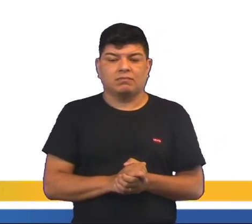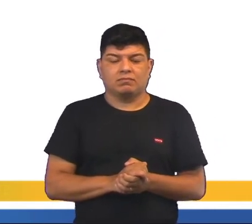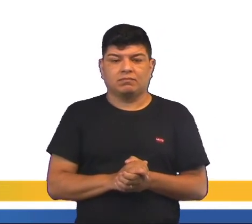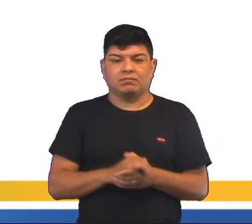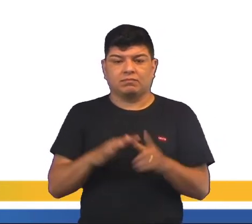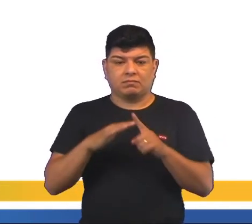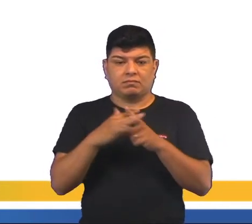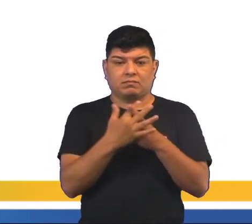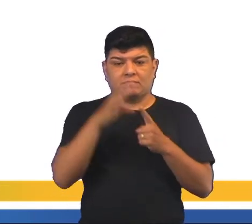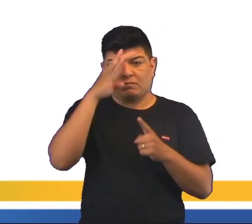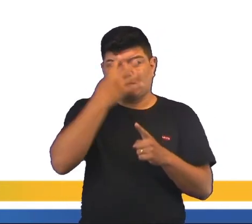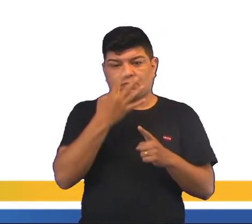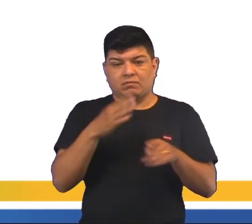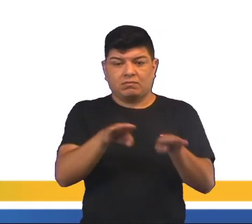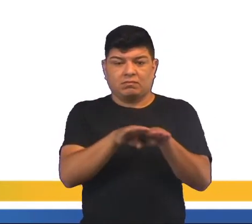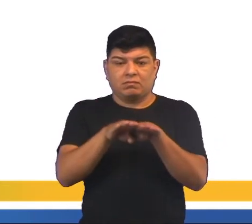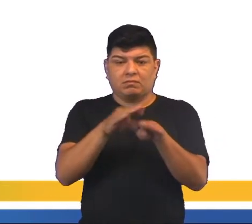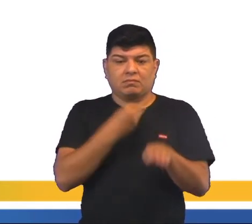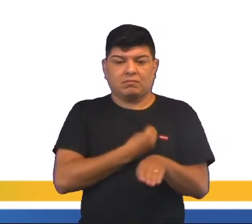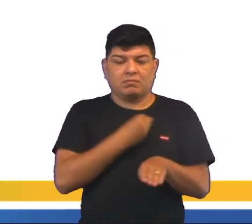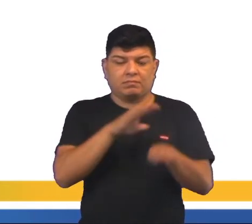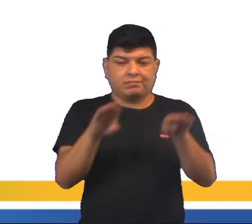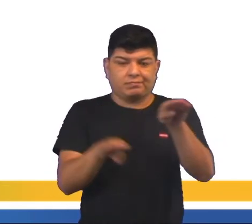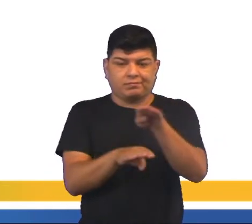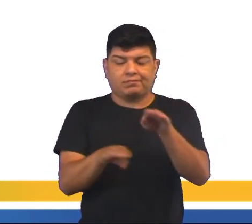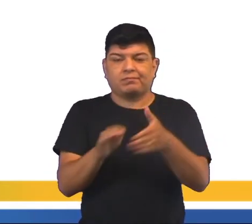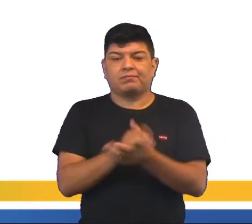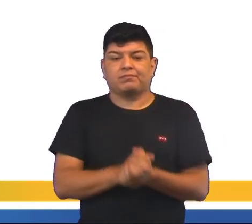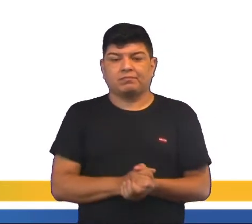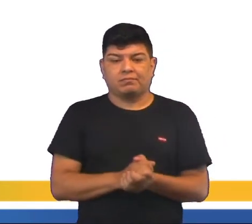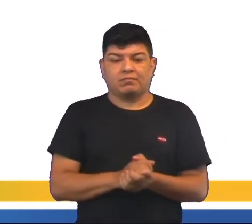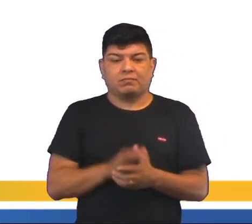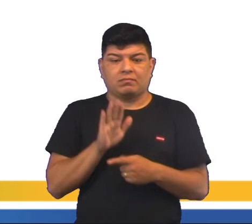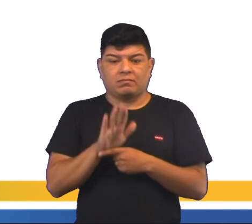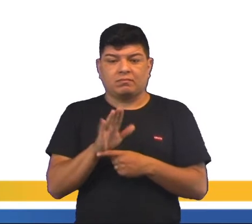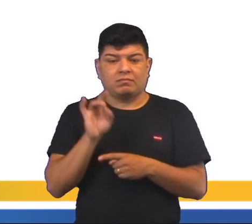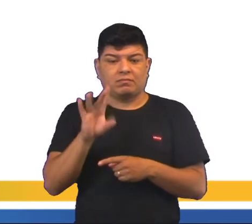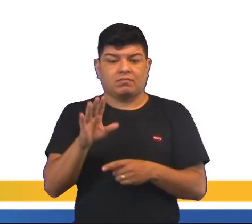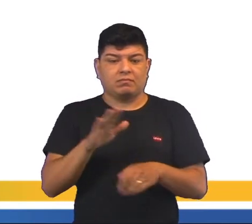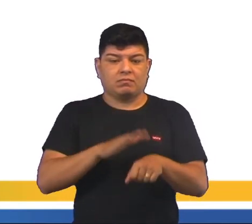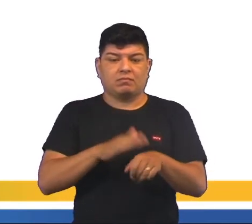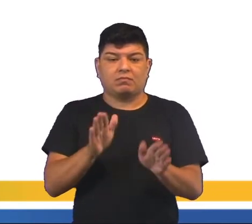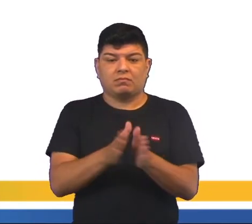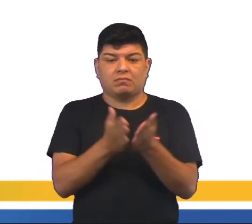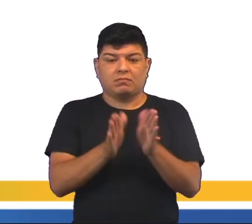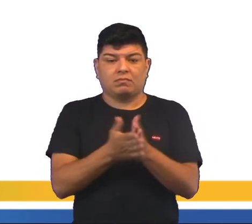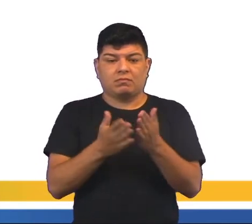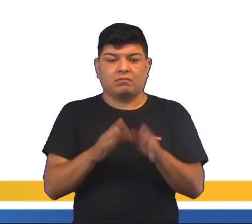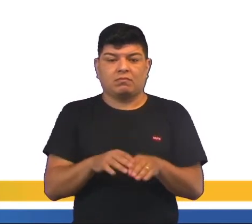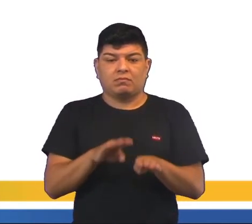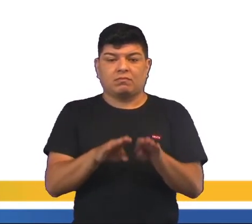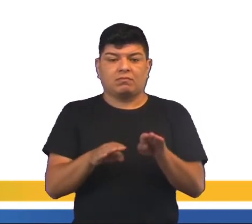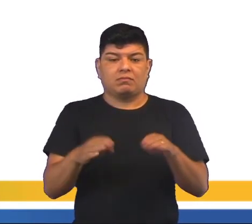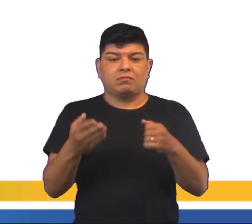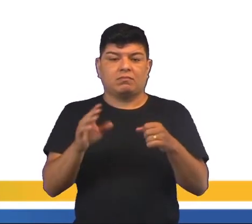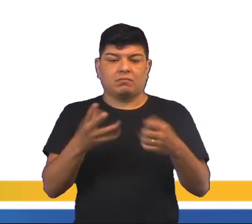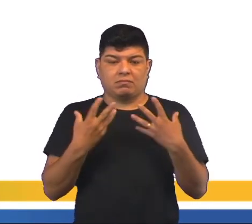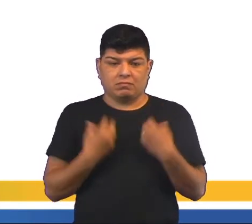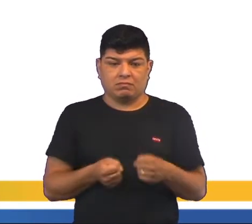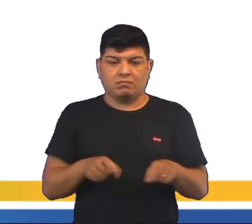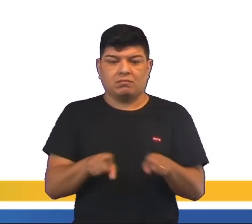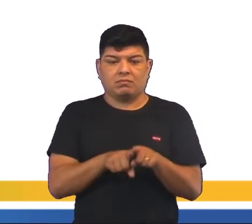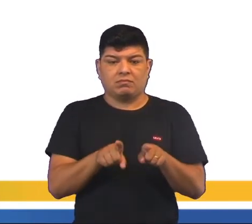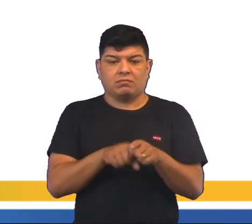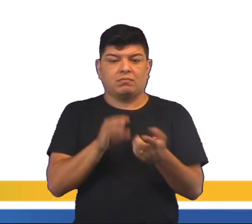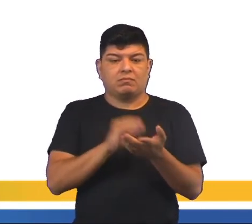O socialismo resultaria de um padrão de vida menor, né? Favorece apenas os mais pobres, desconsidera o mérito,